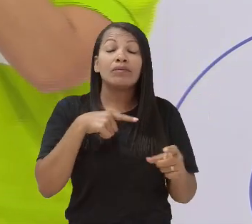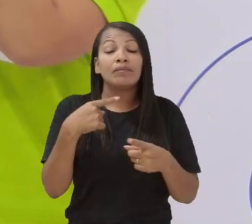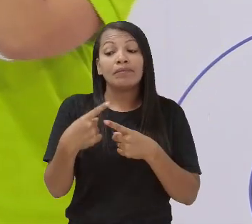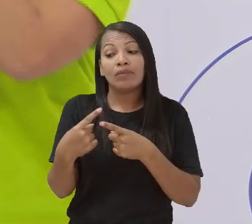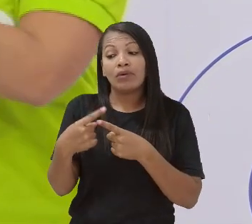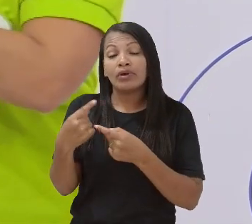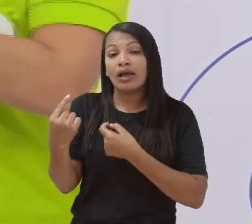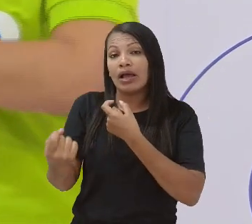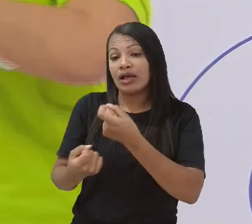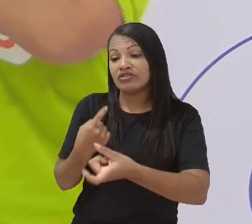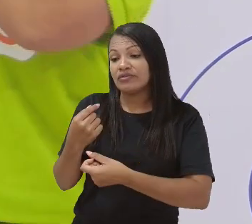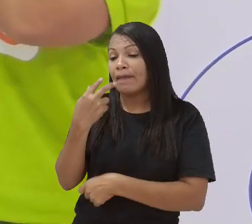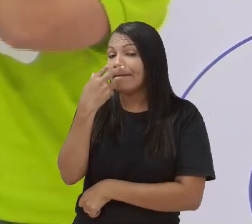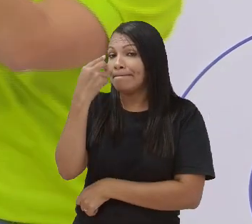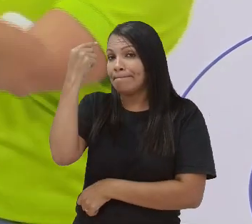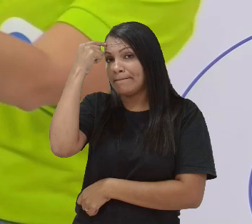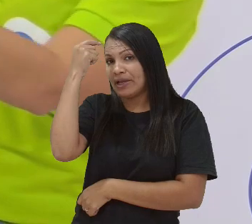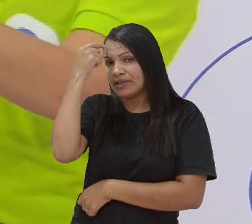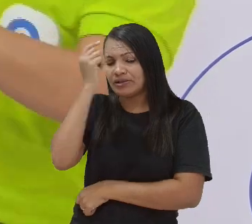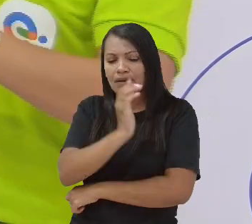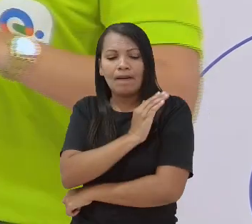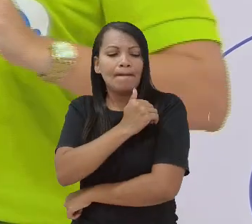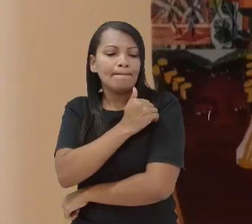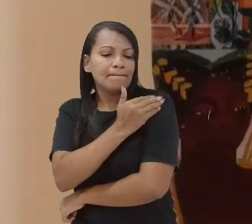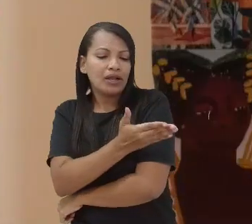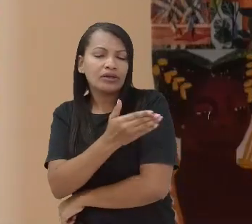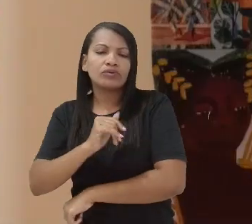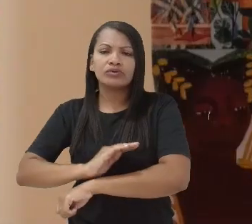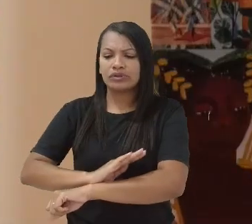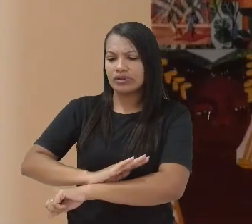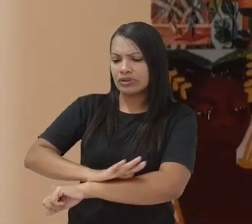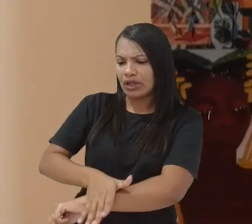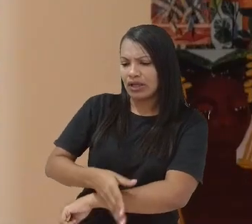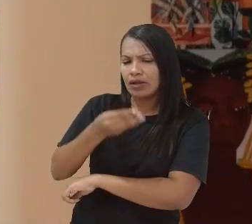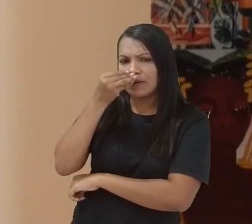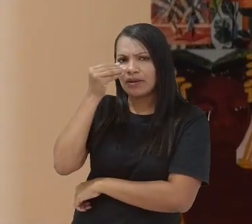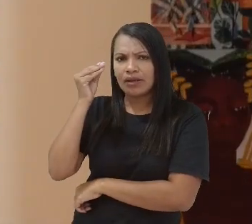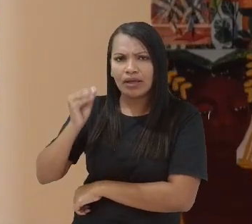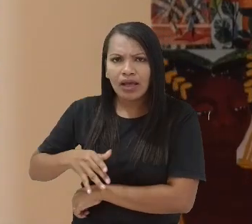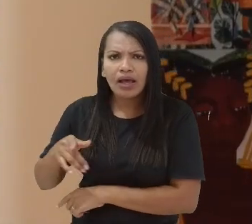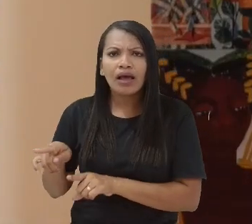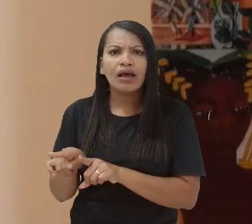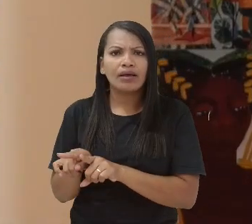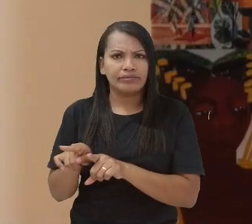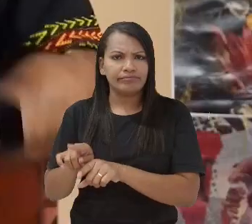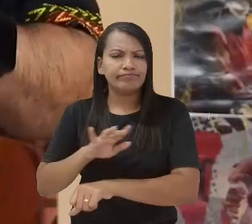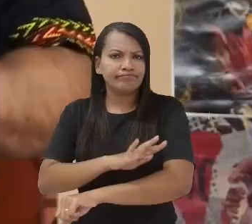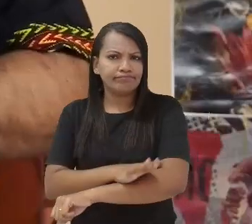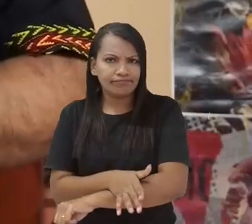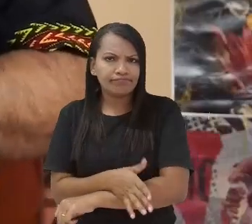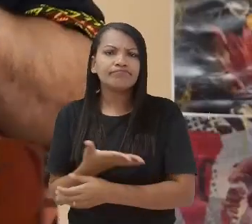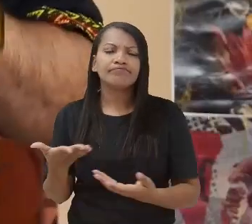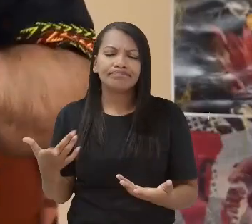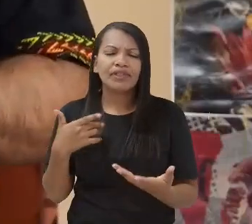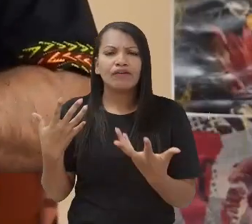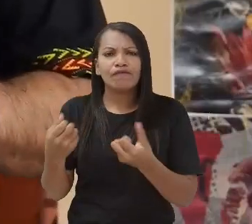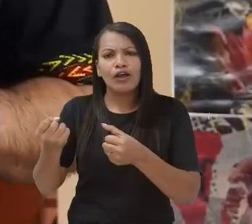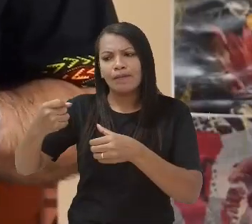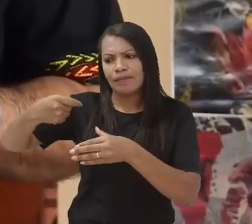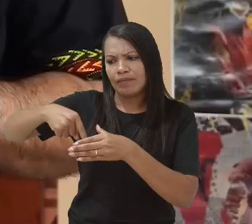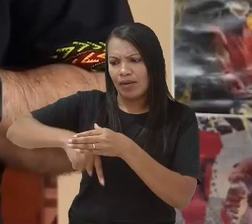gente acha que é a mesma coisa. Não. Preconceito, discriminação, racismo. A gente aprofundando um pouco mais, a